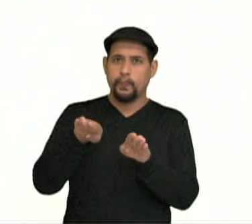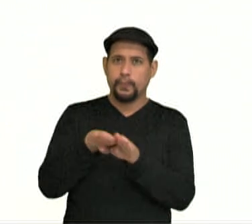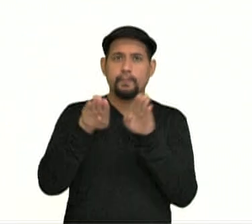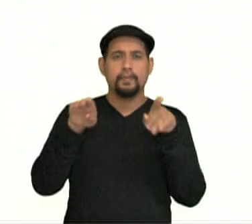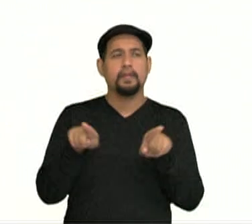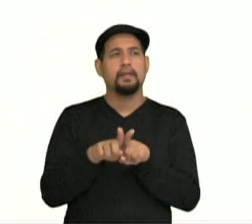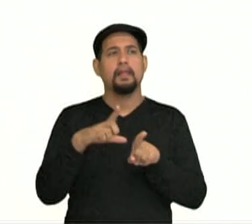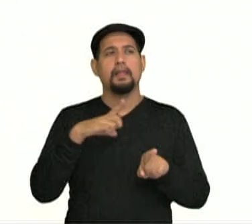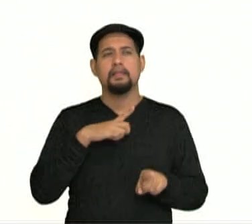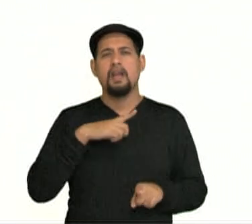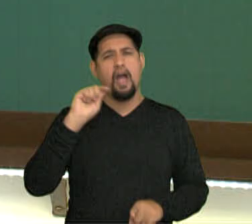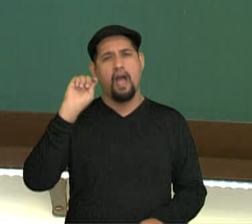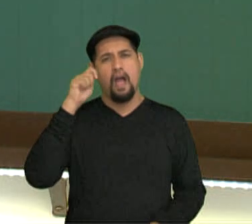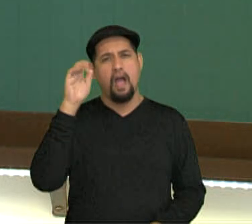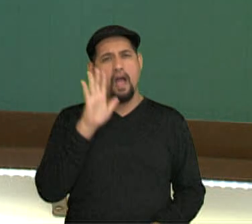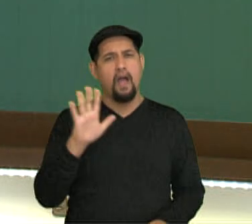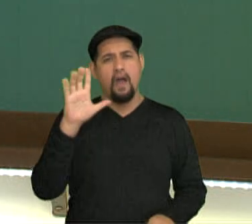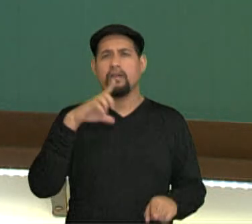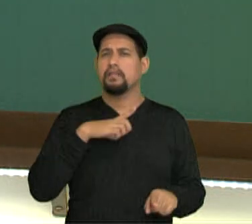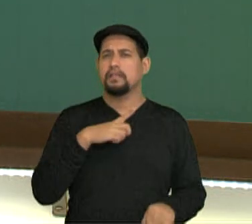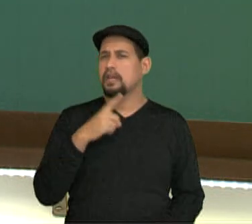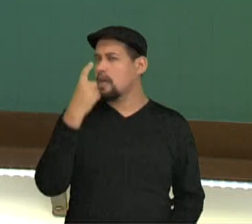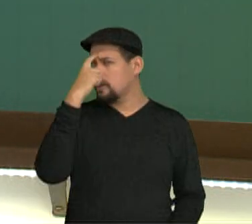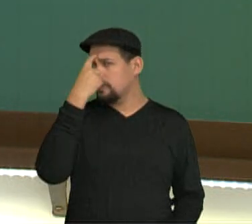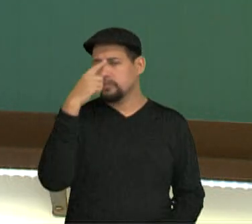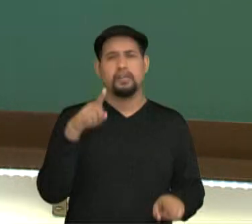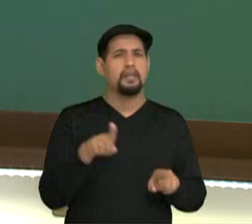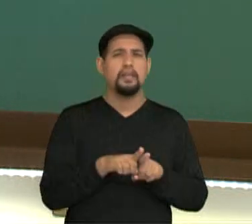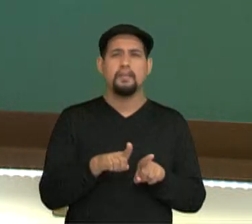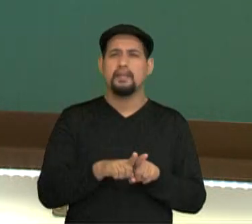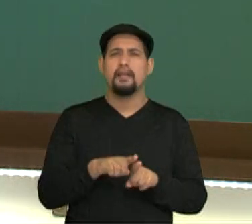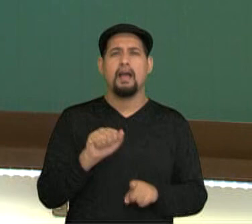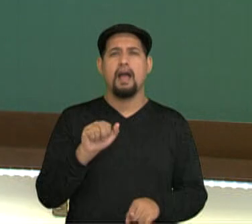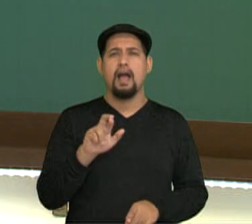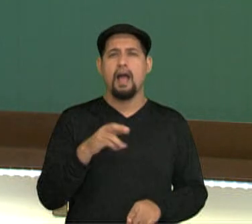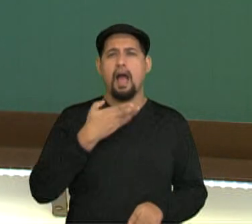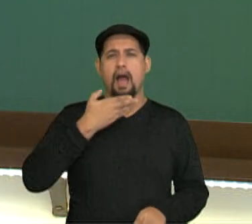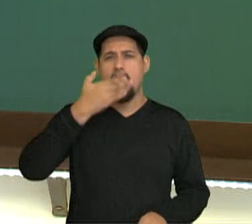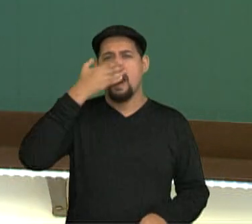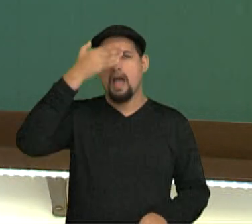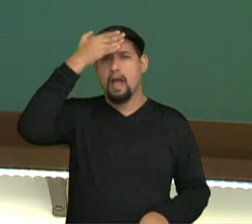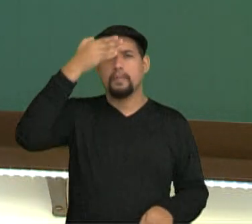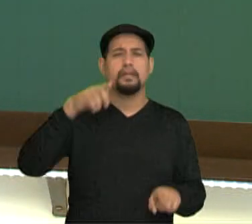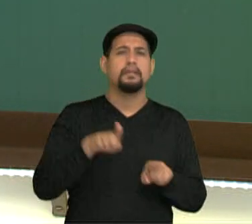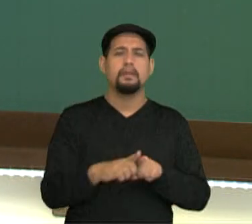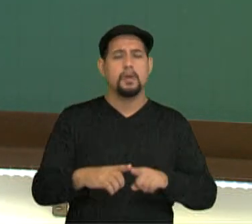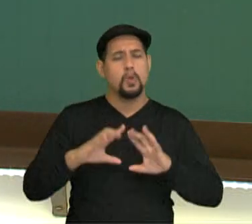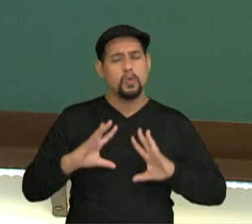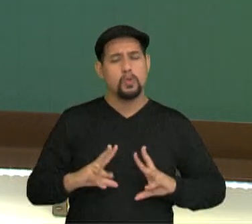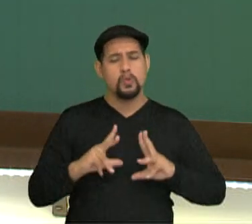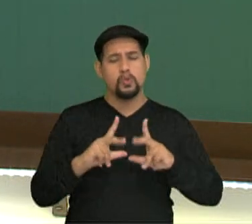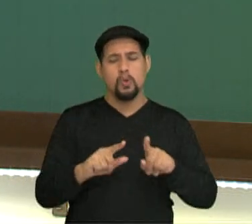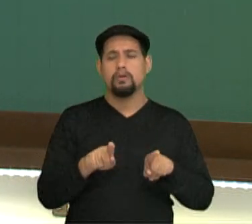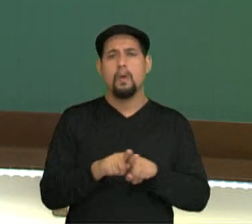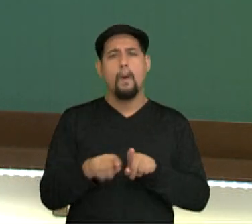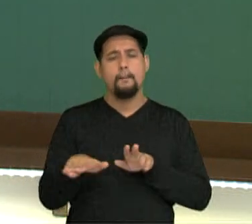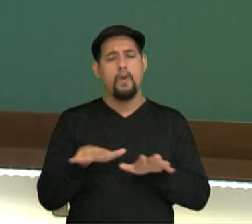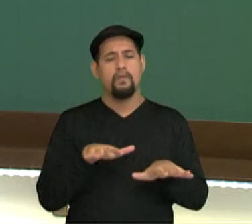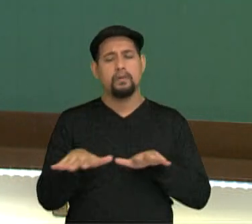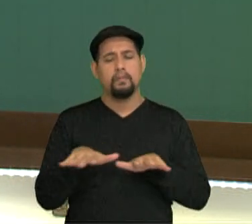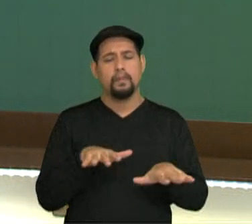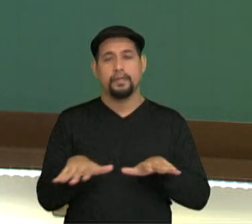africana, nós temos aqui a placa indiana e a placa arábica. E essas placas tectônicas, em função dos movimentos